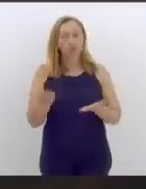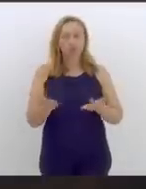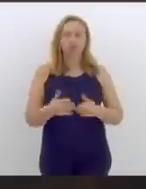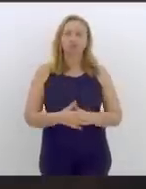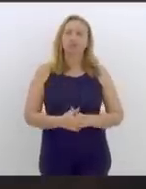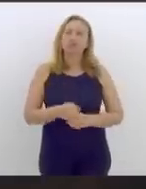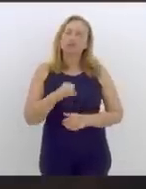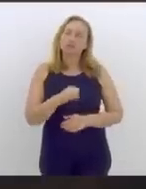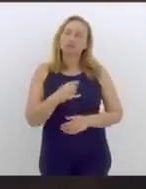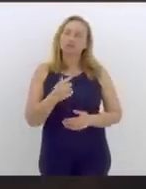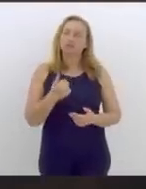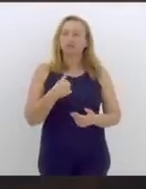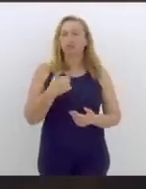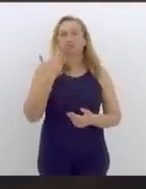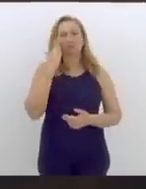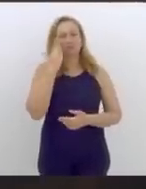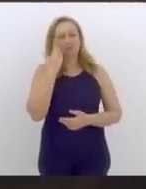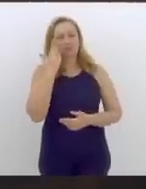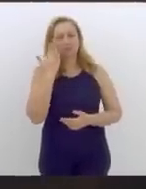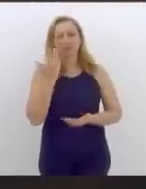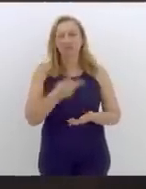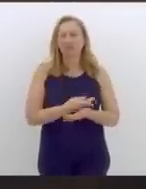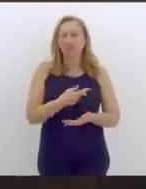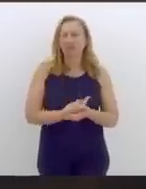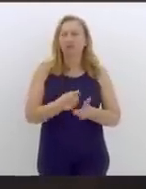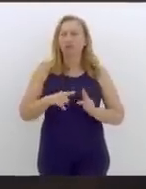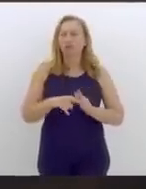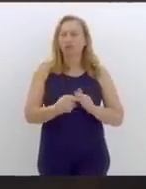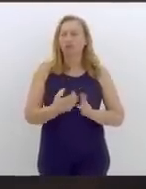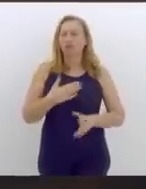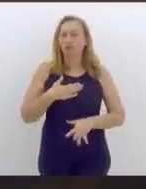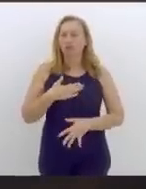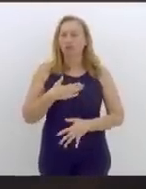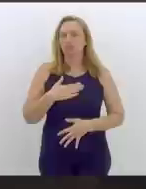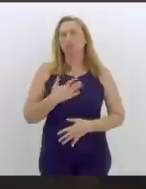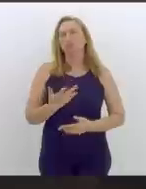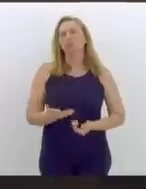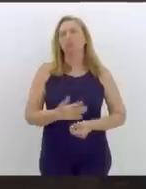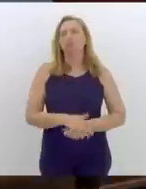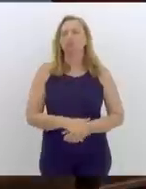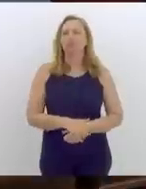se eu entendi diferente eu peço que o comandante me corrija por favor